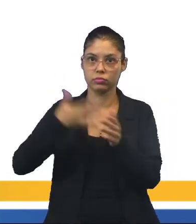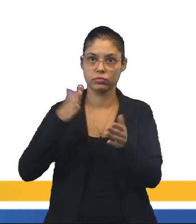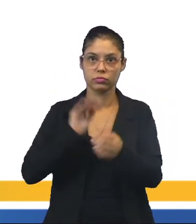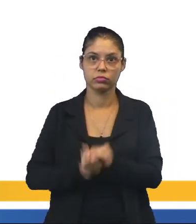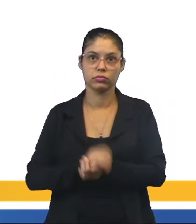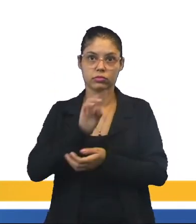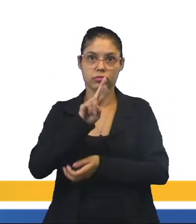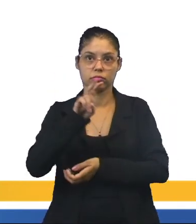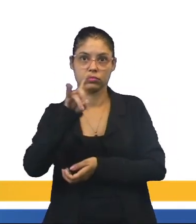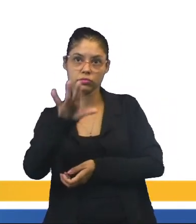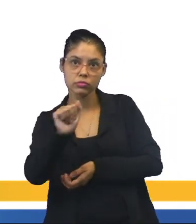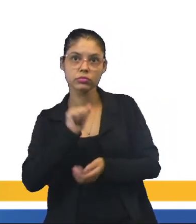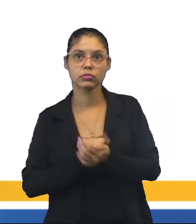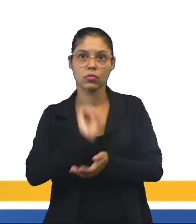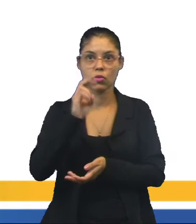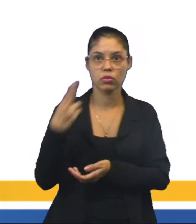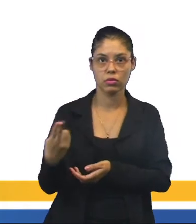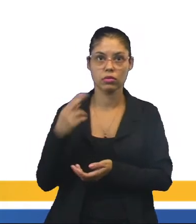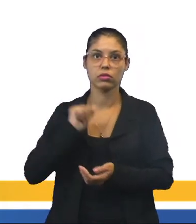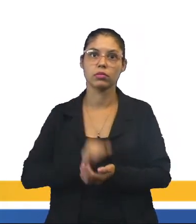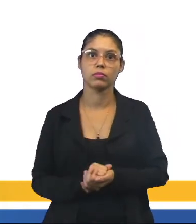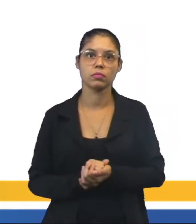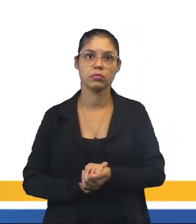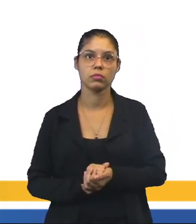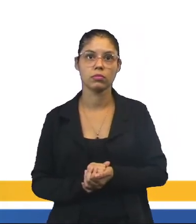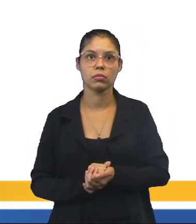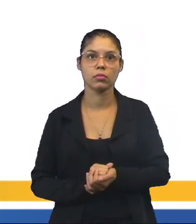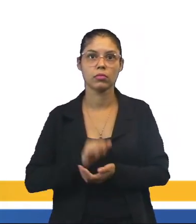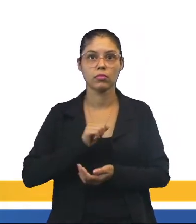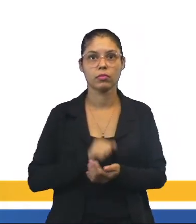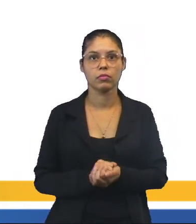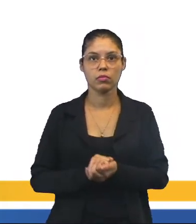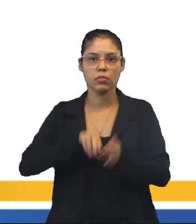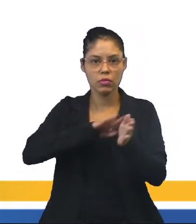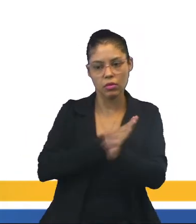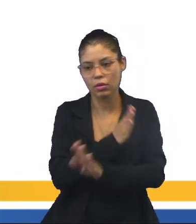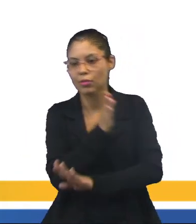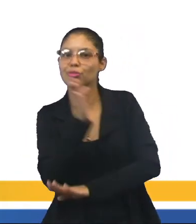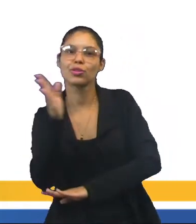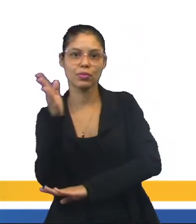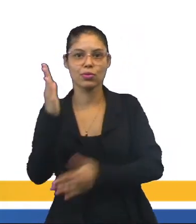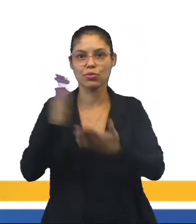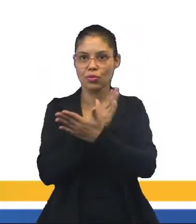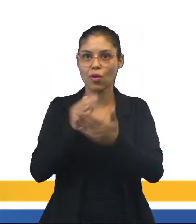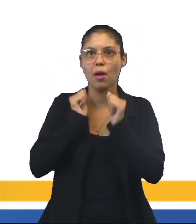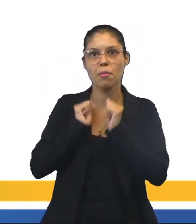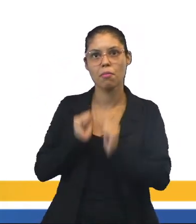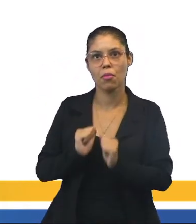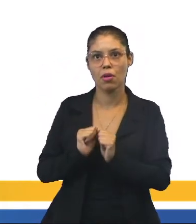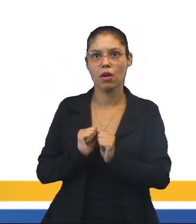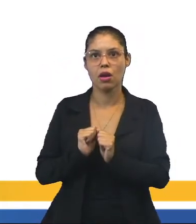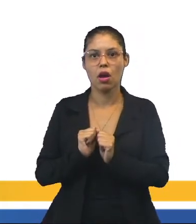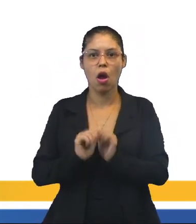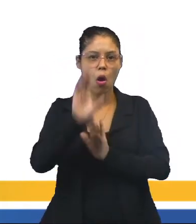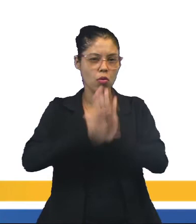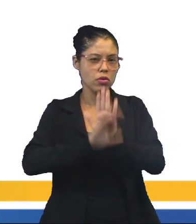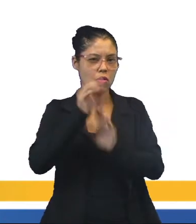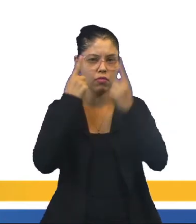muito mais catártica, ou seja, funciona como uma válvula de escape que permite vivenciar um